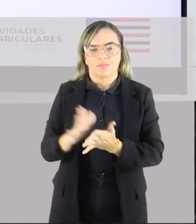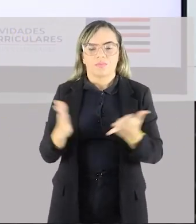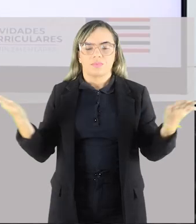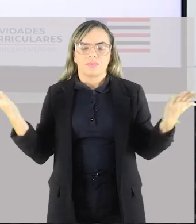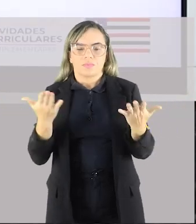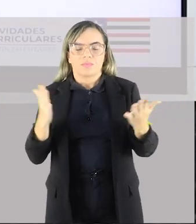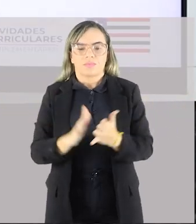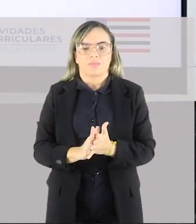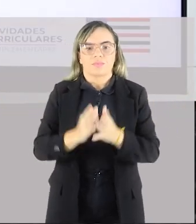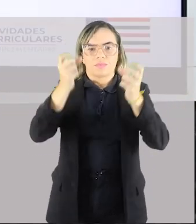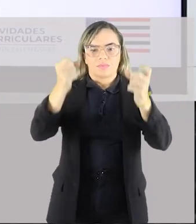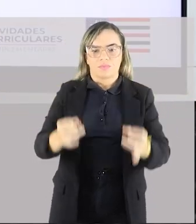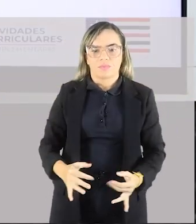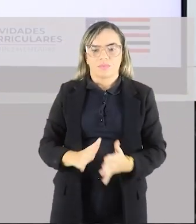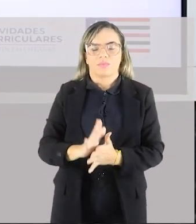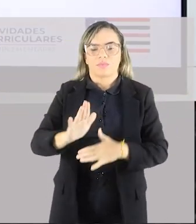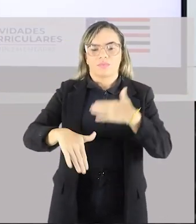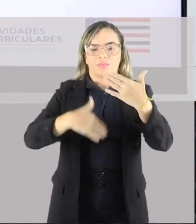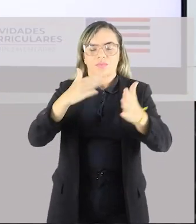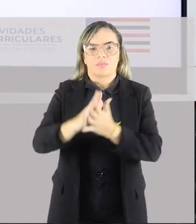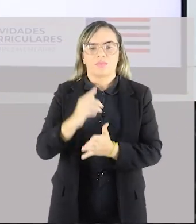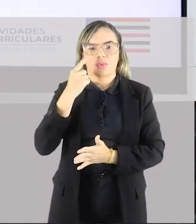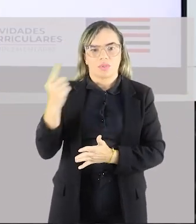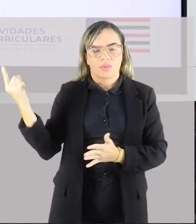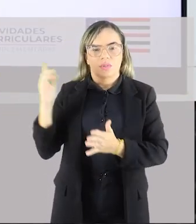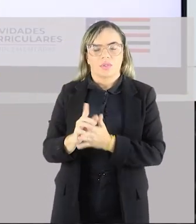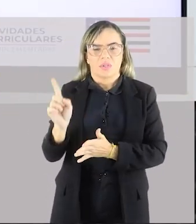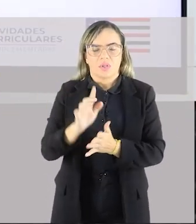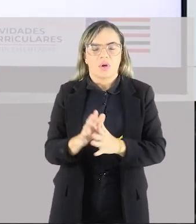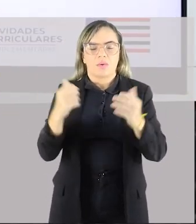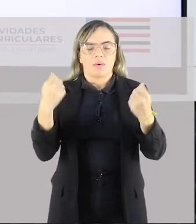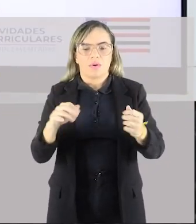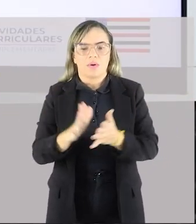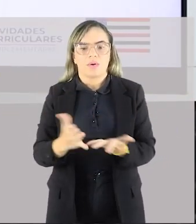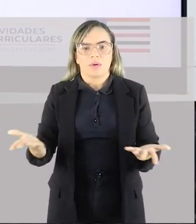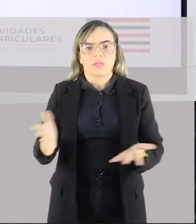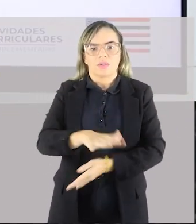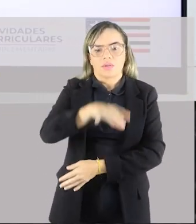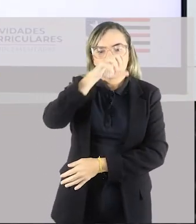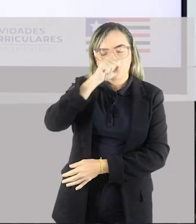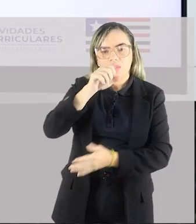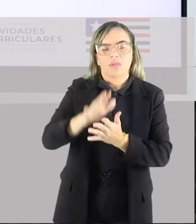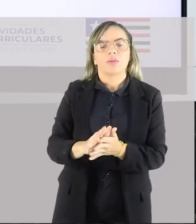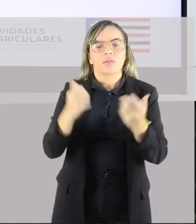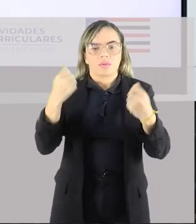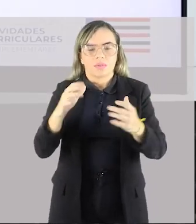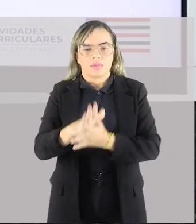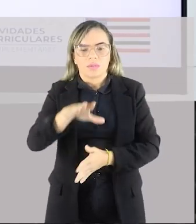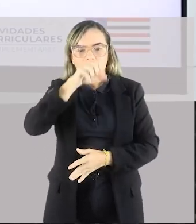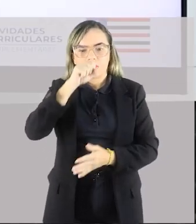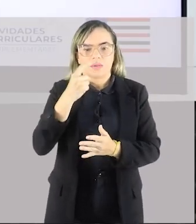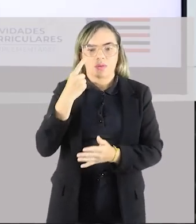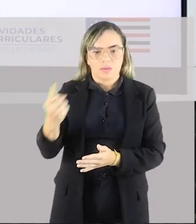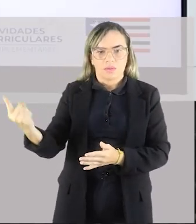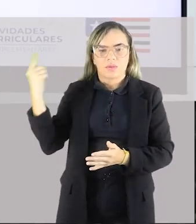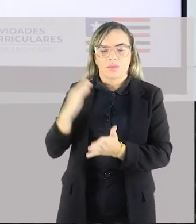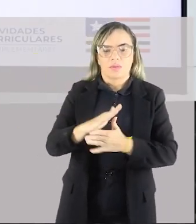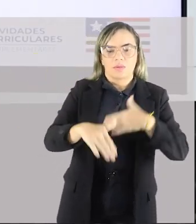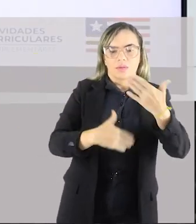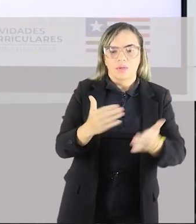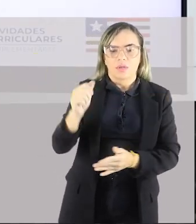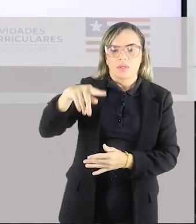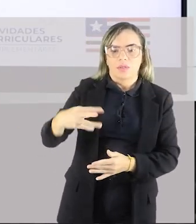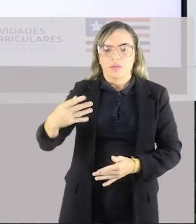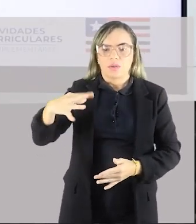gente, ele fala sobre processos anaeróbicos e processos aeróbicos. O processo anaeróbico é